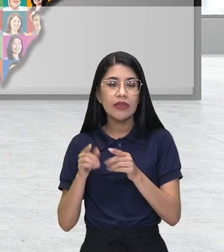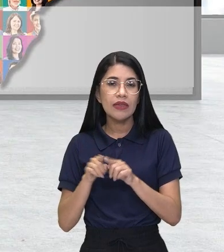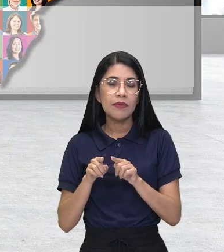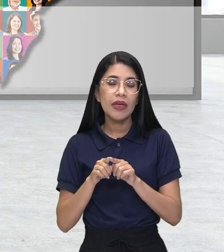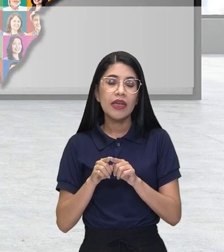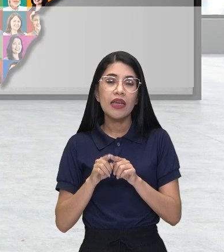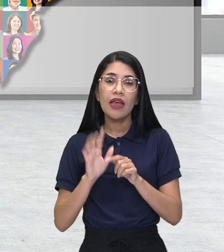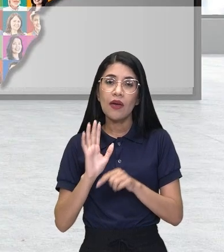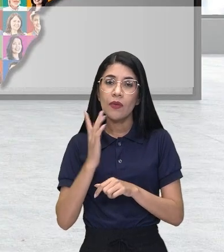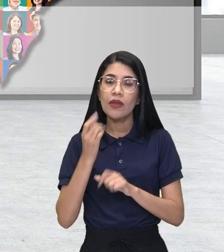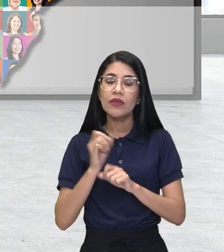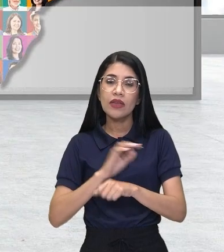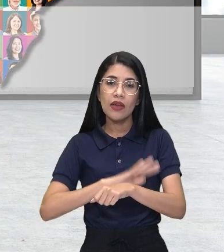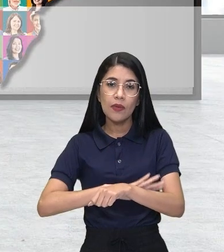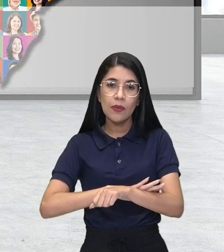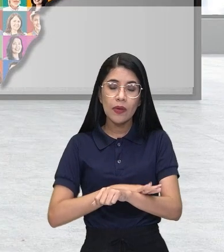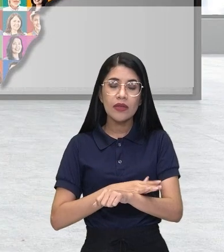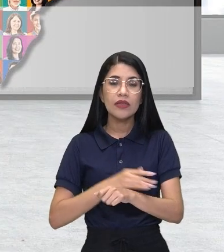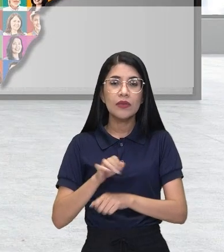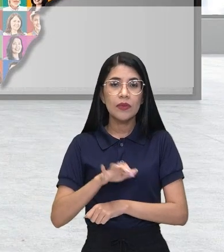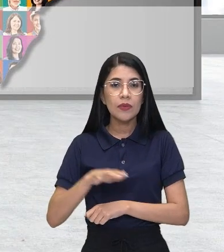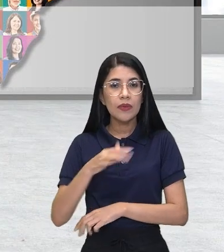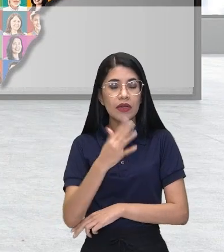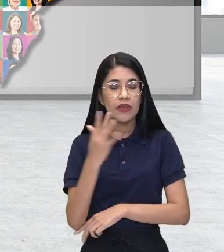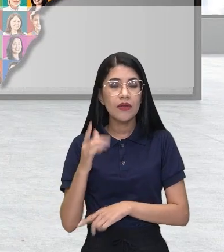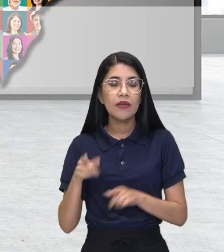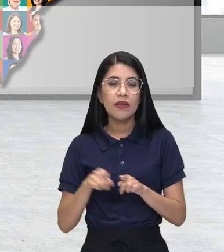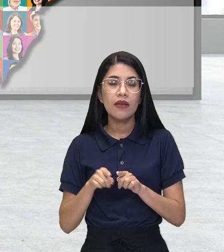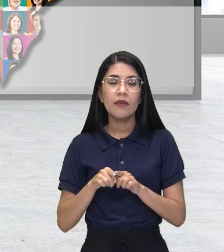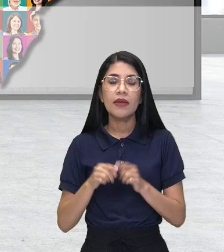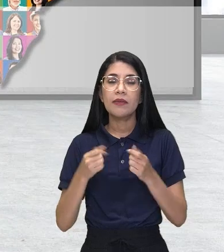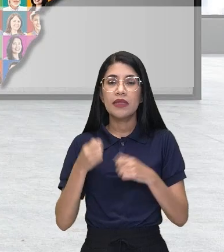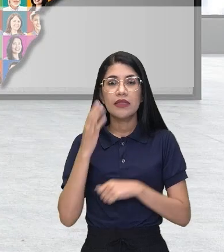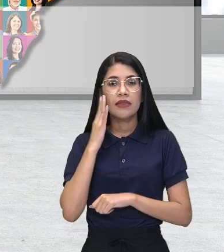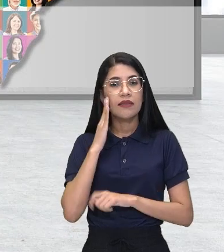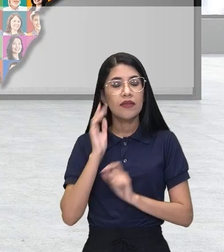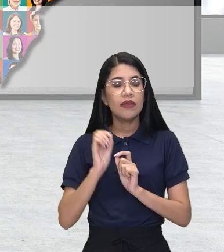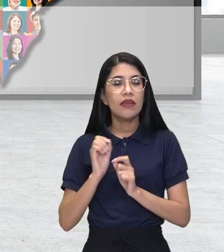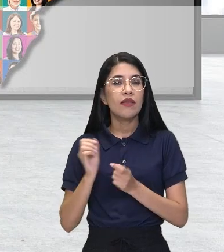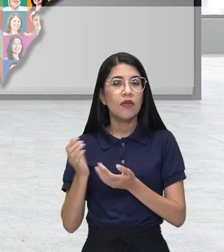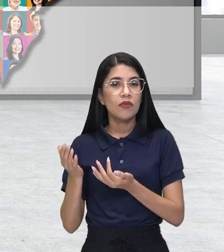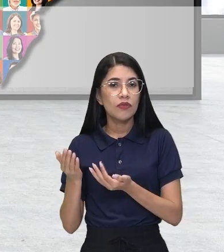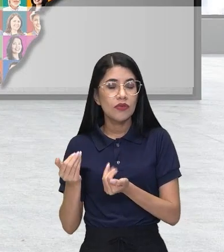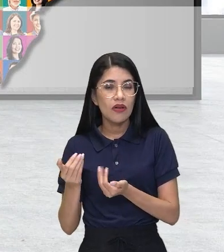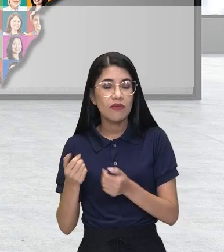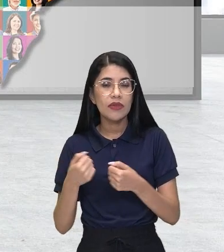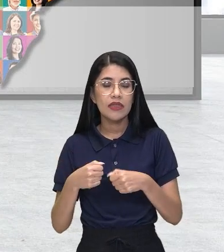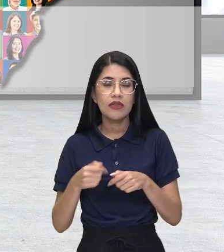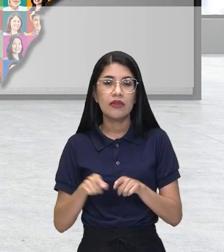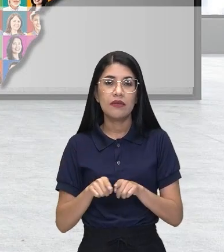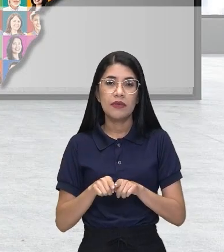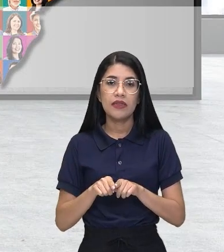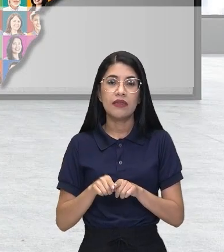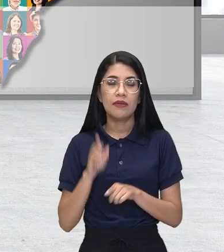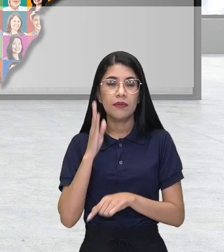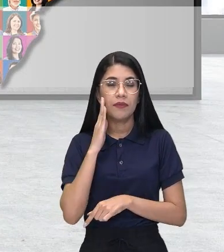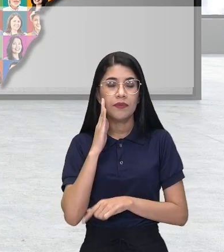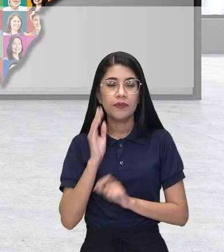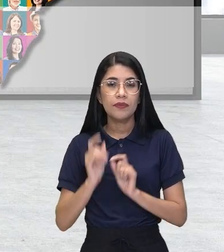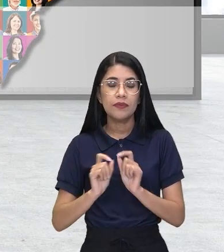racismo ambiental. E é isso que a gente precisa compreender, né, professor? A população mais jovem precisa compreender, né? E aí entra a questão